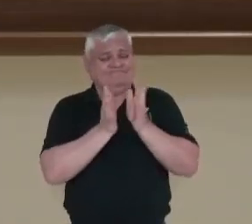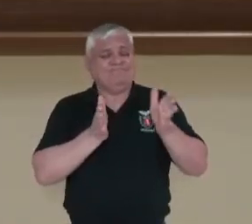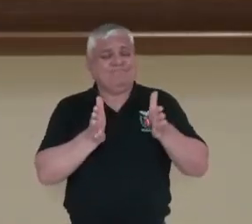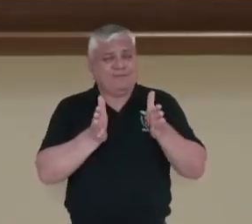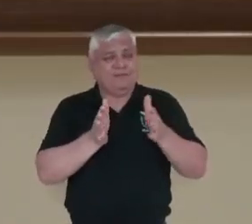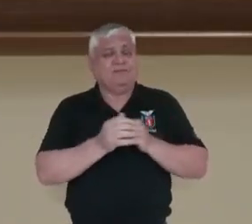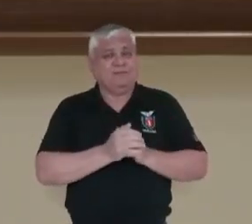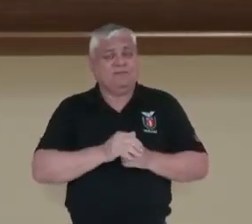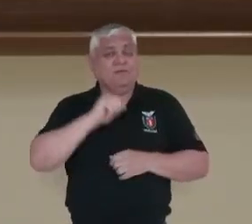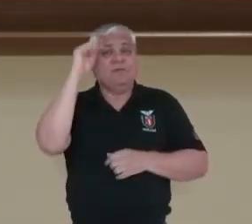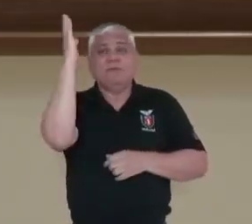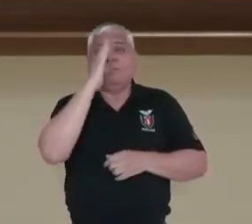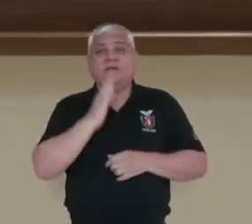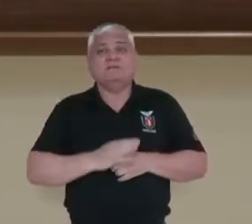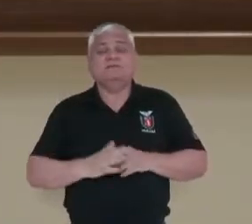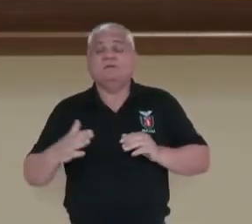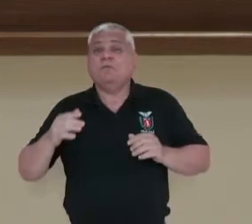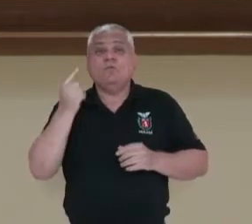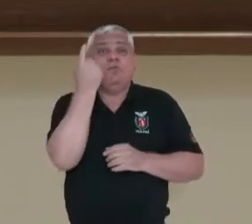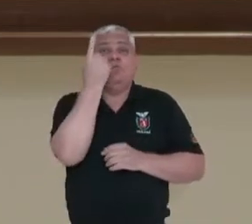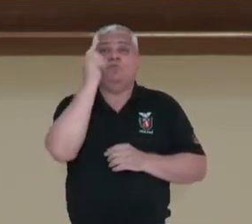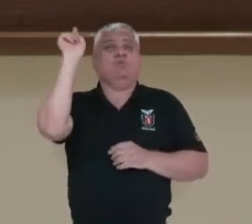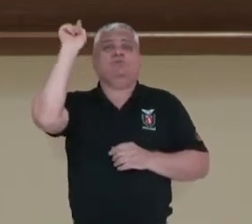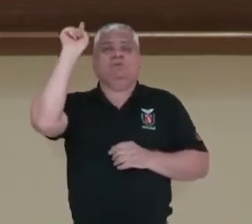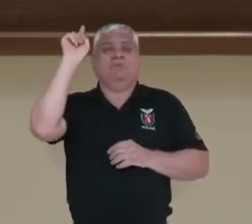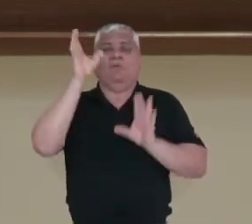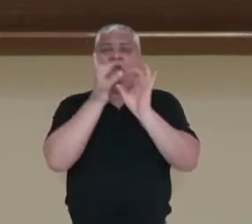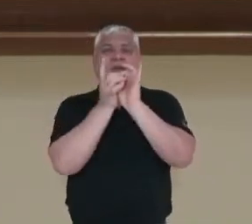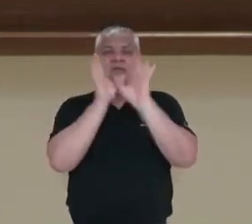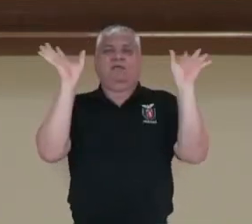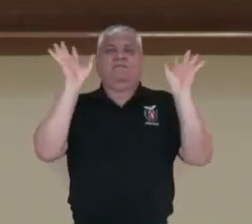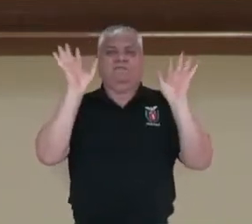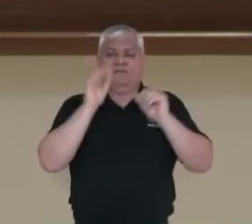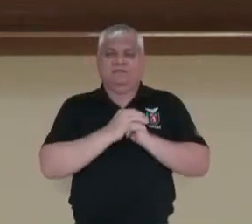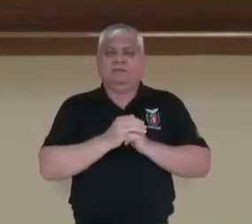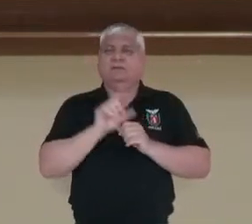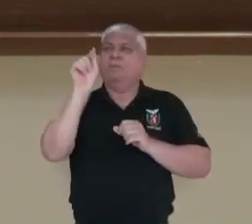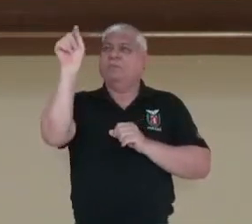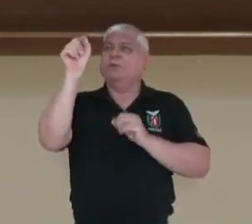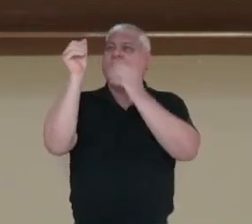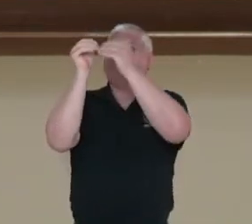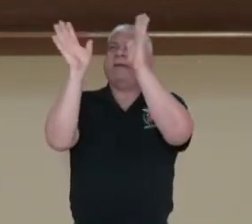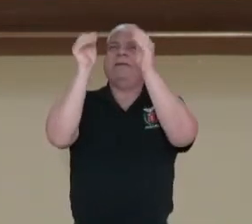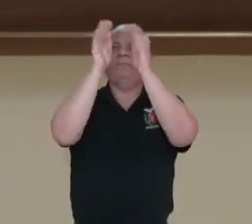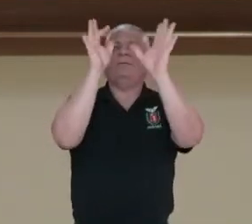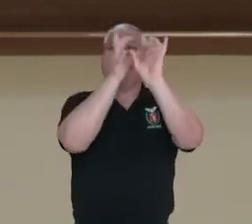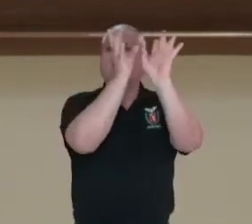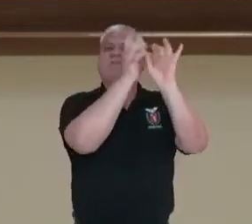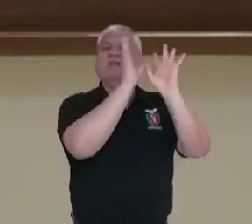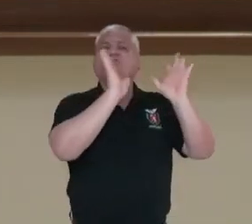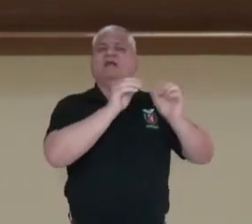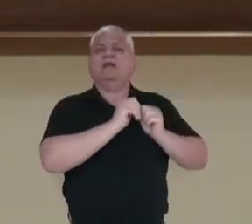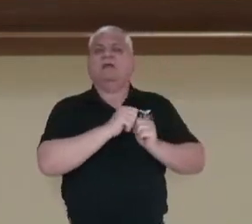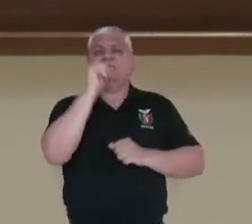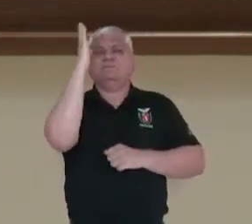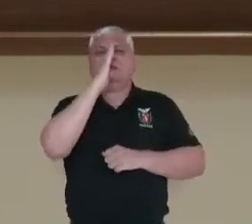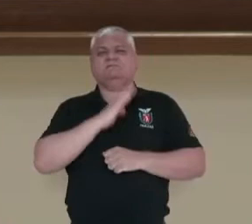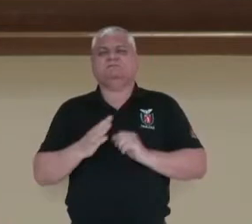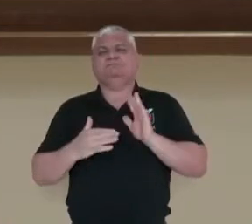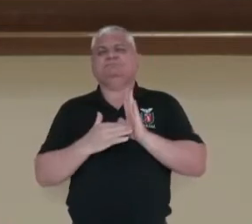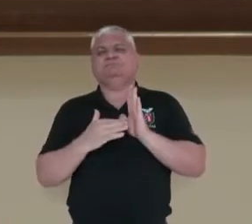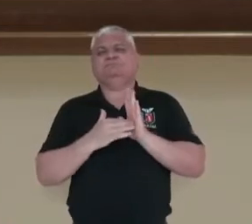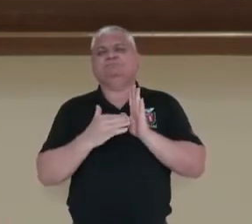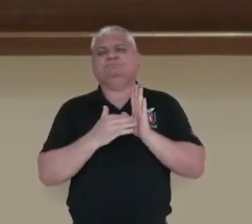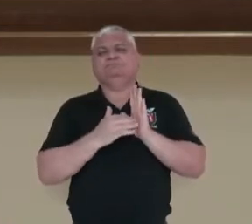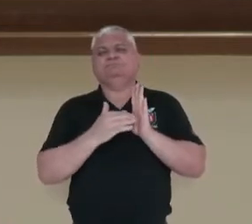foi nos últimos países, né, a abolir a escravidão, mas mesmo a escravidão abolida, ainda havia práticas